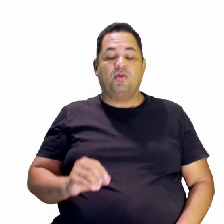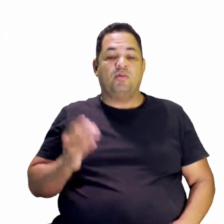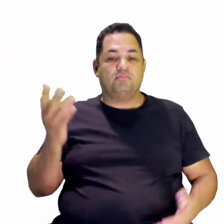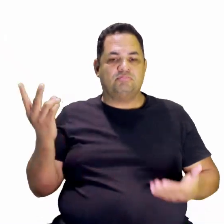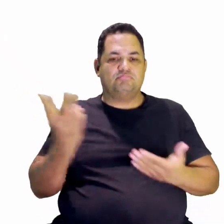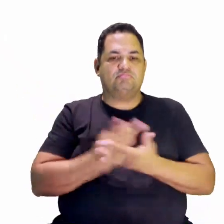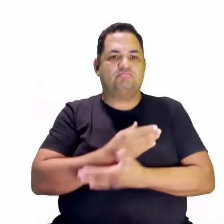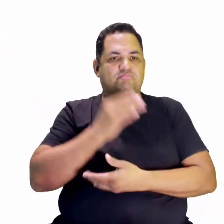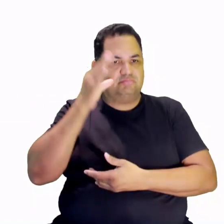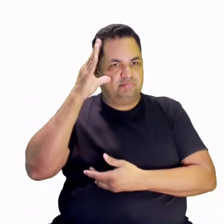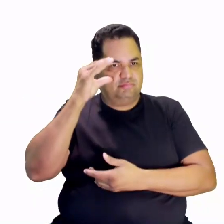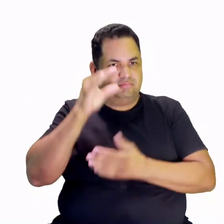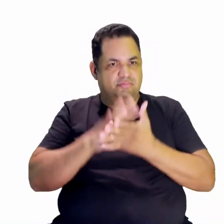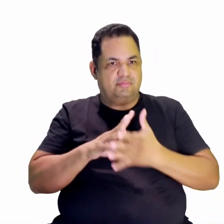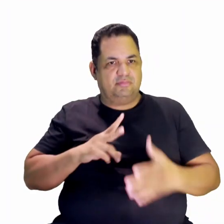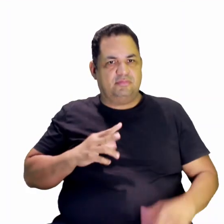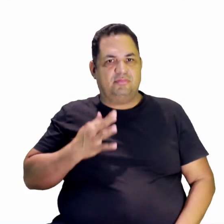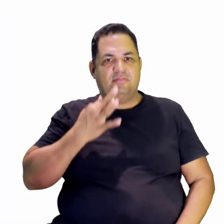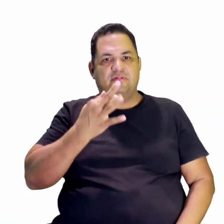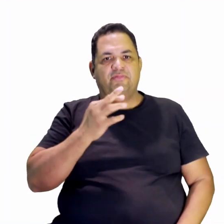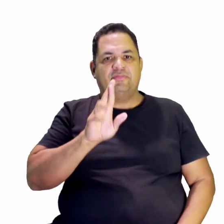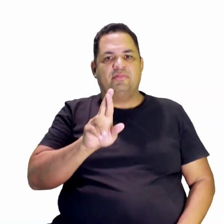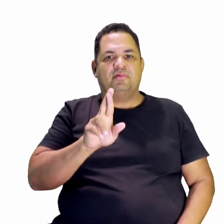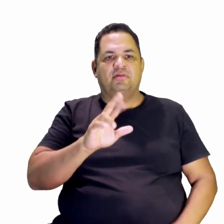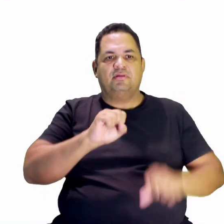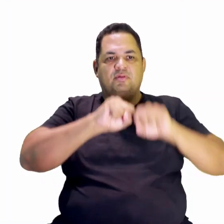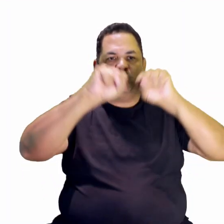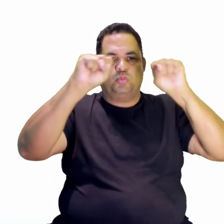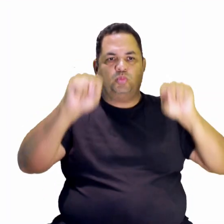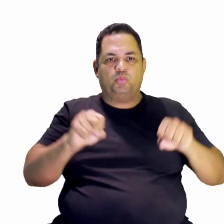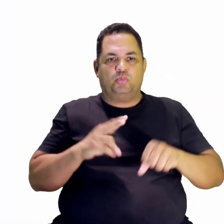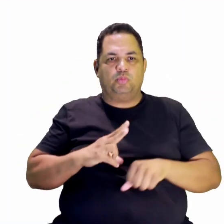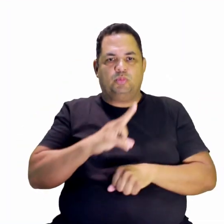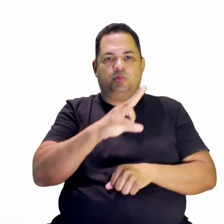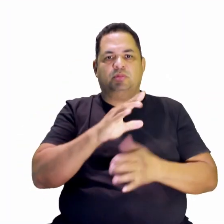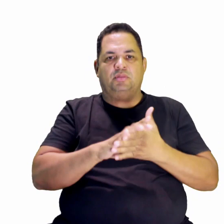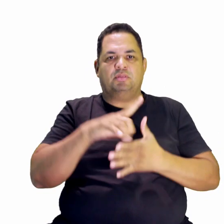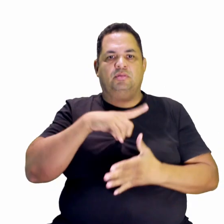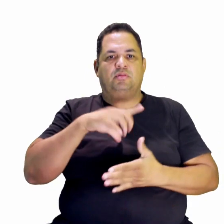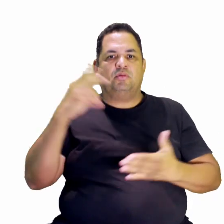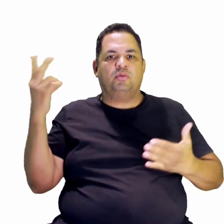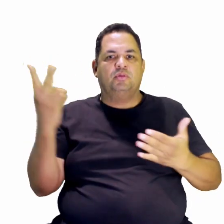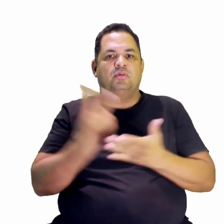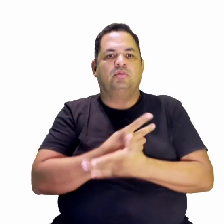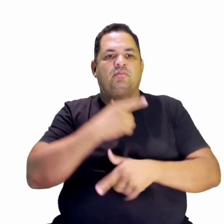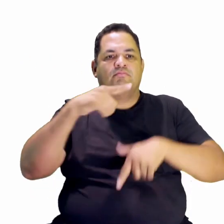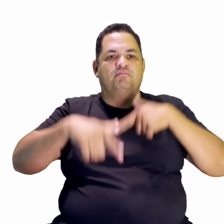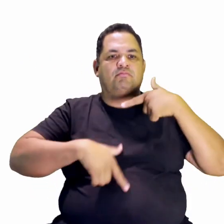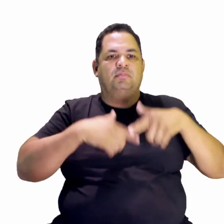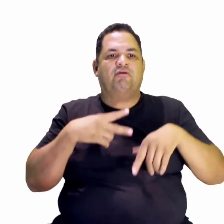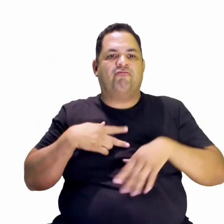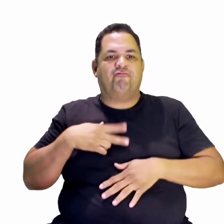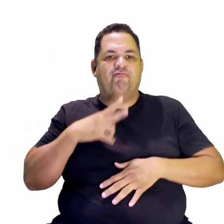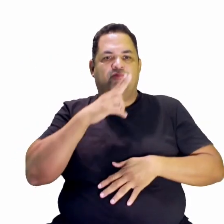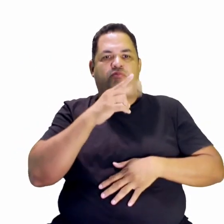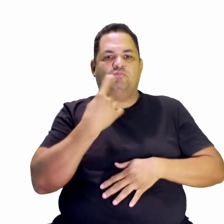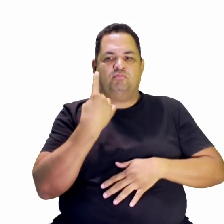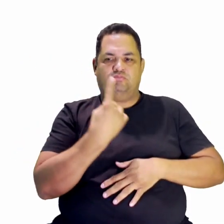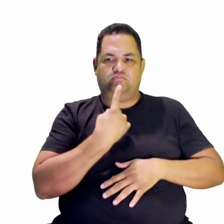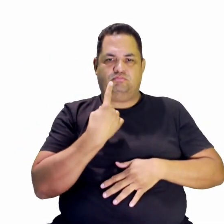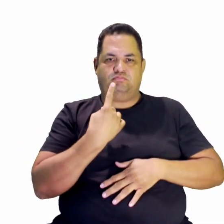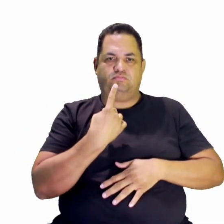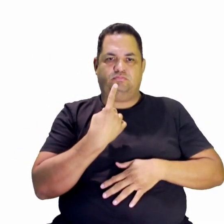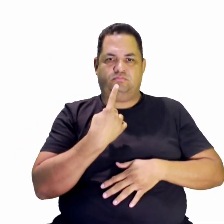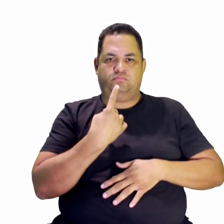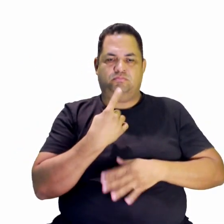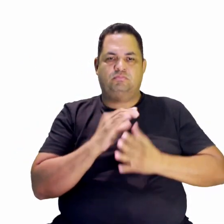interessante. Força resultante de um sistema de forças consiste no efeito produzido por uma força